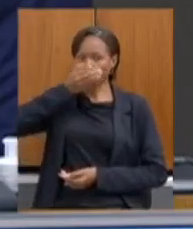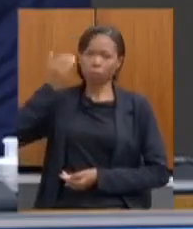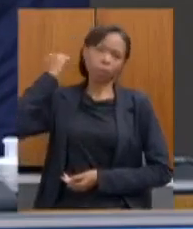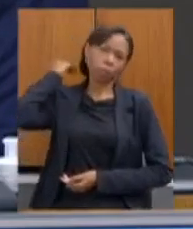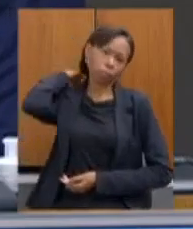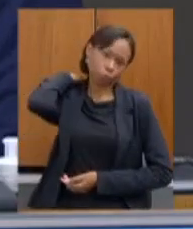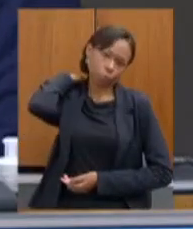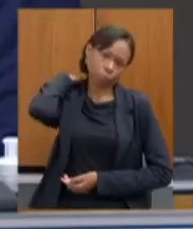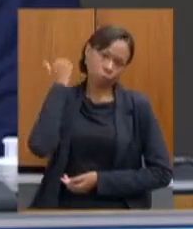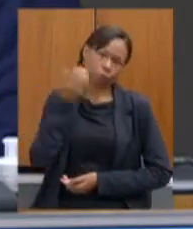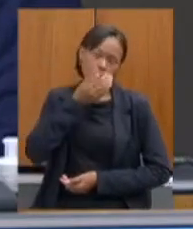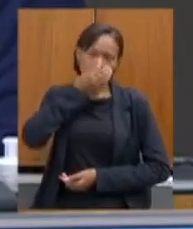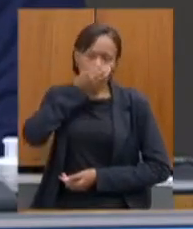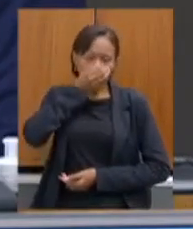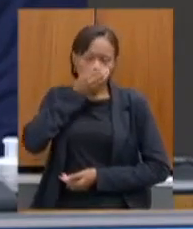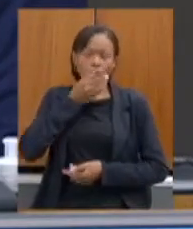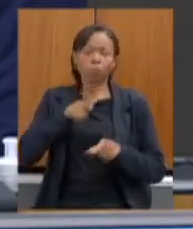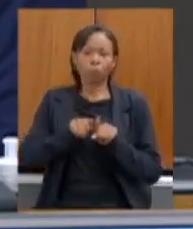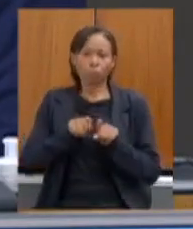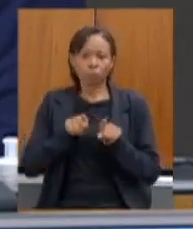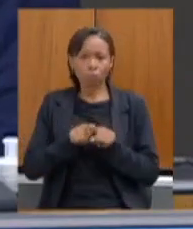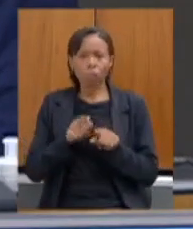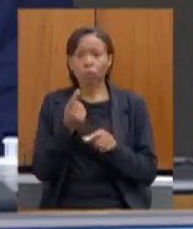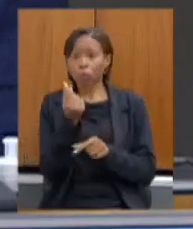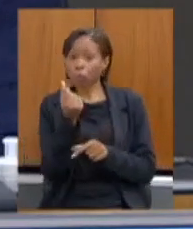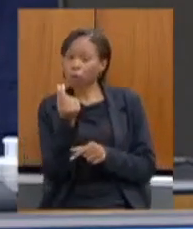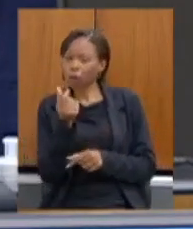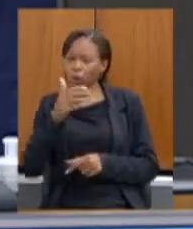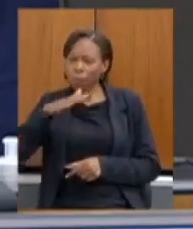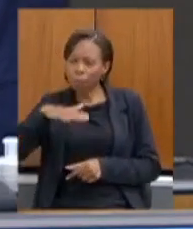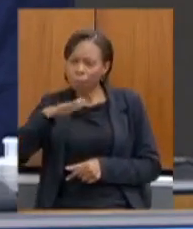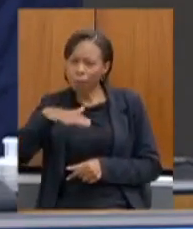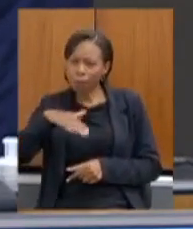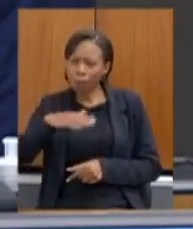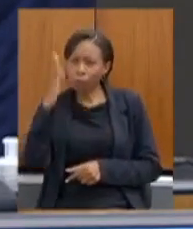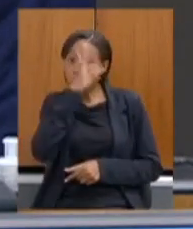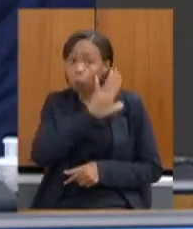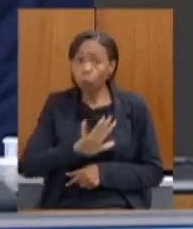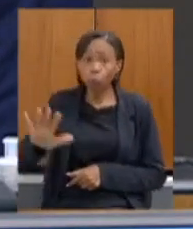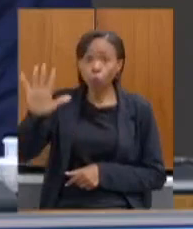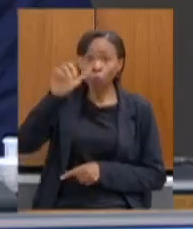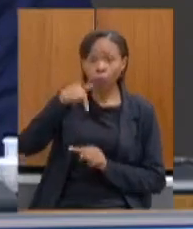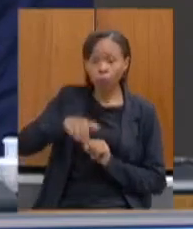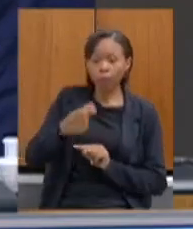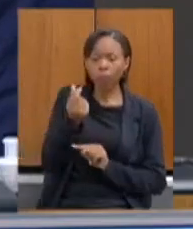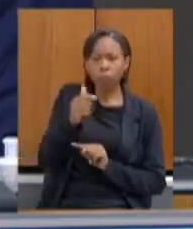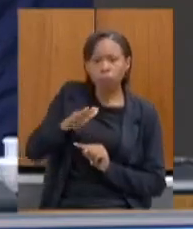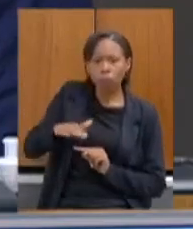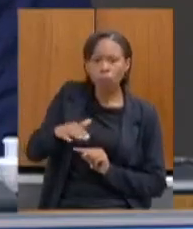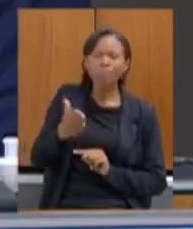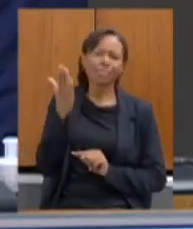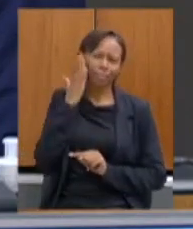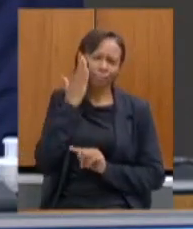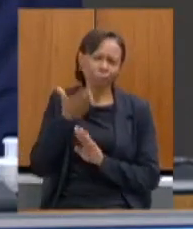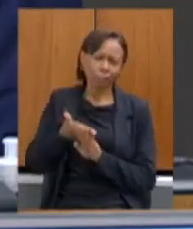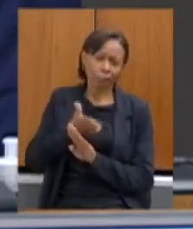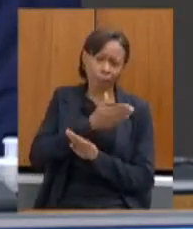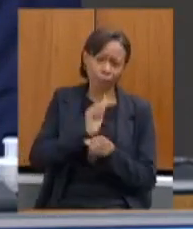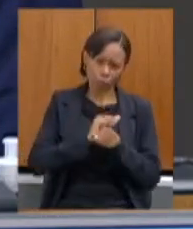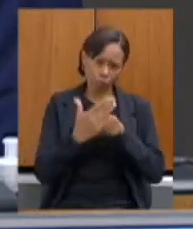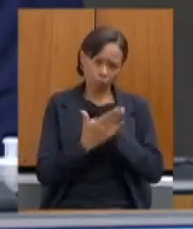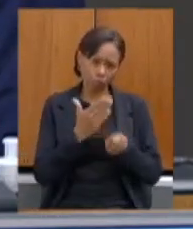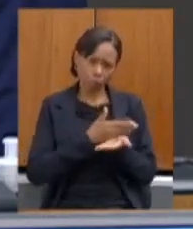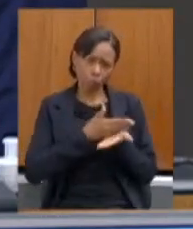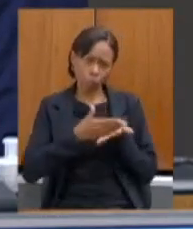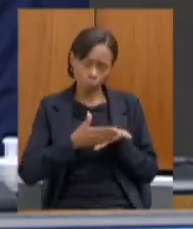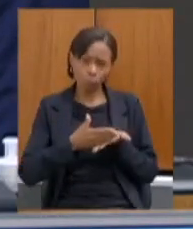aí um dado interessante, com os menores preços do Brasil, a gente sabe que a corrida, no início da pandemia, por respiradores